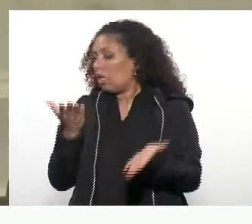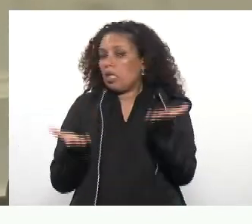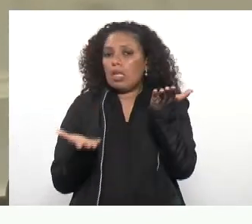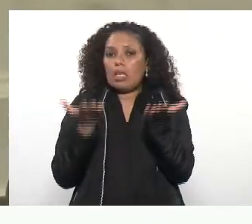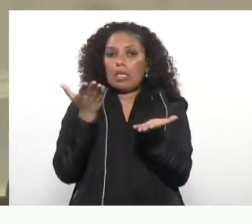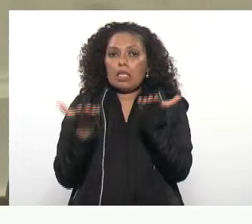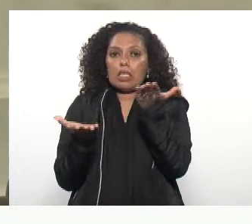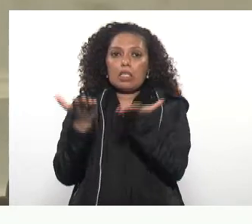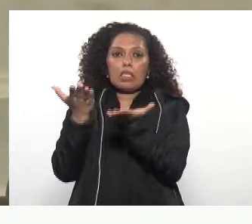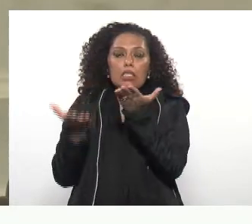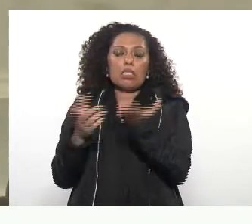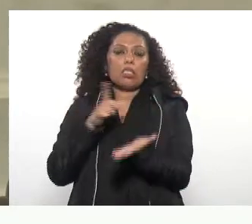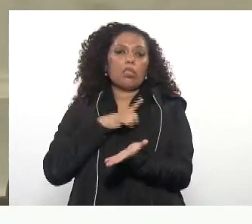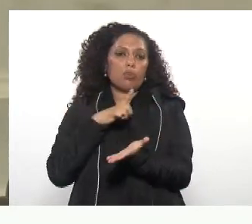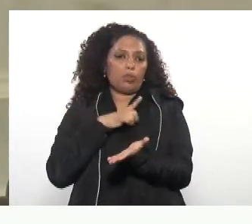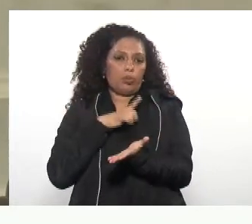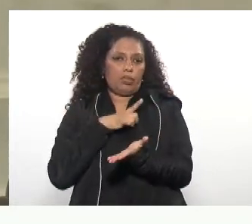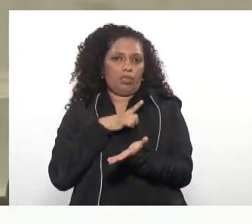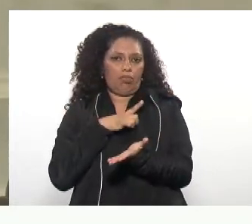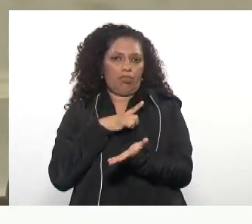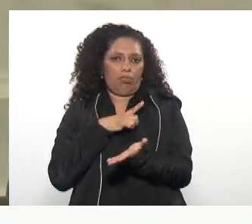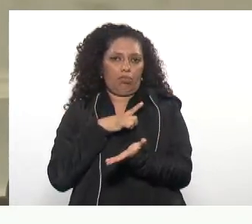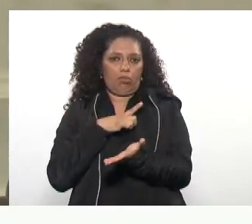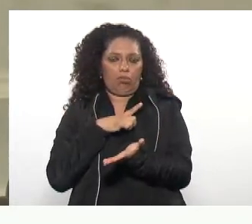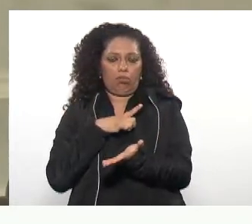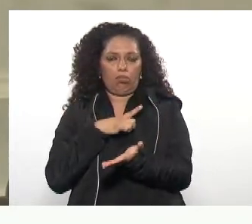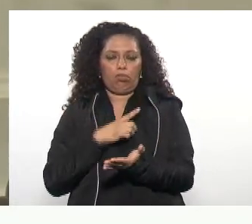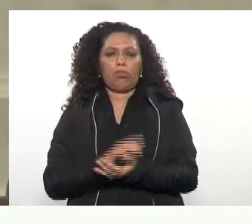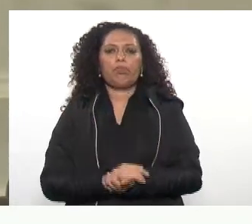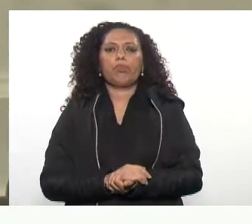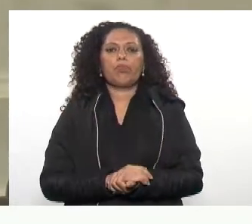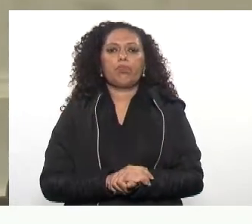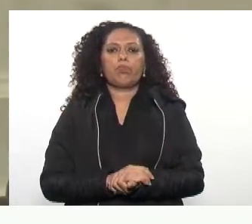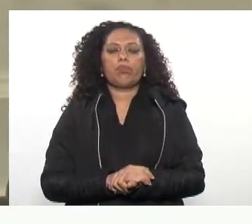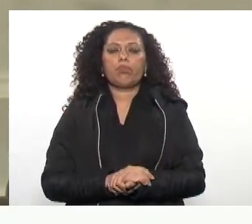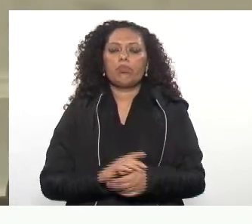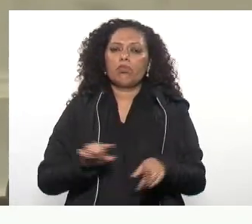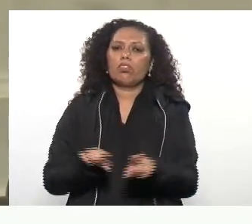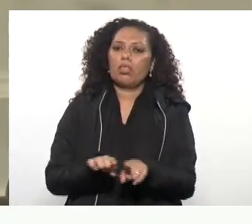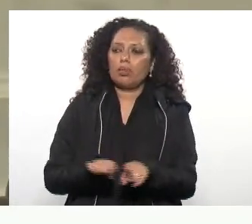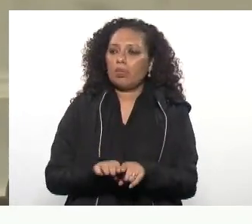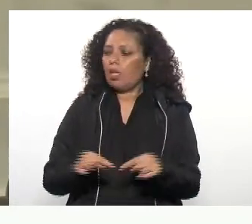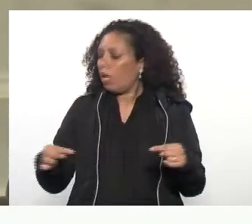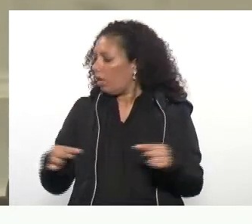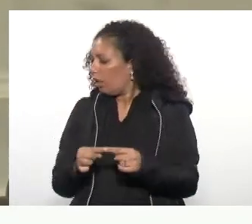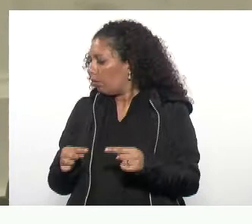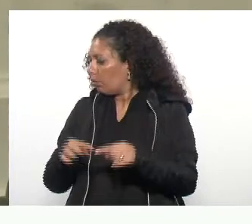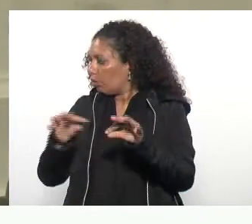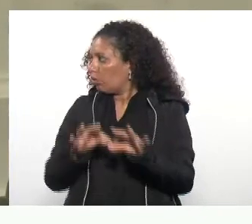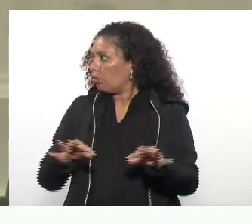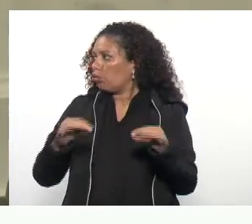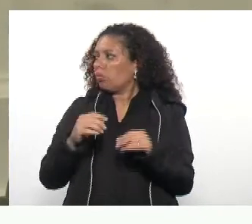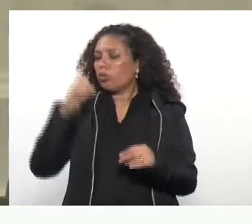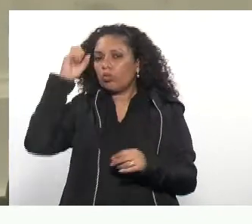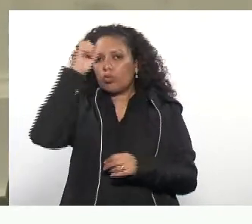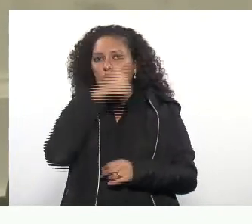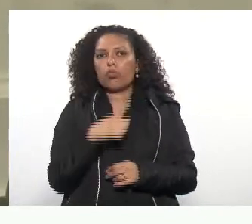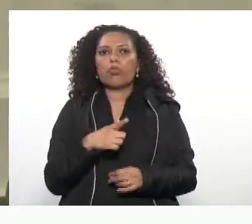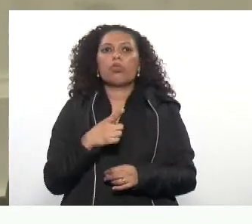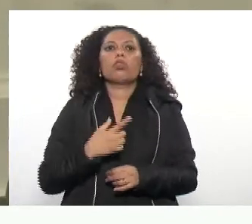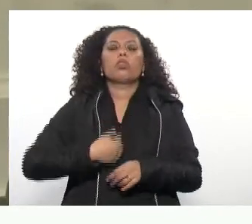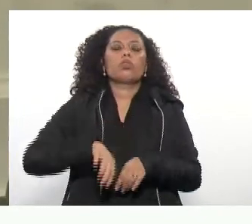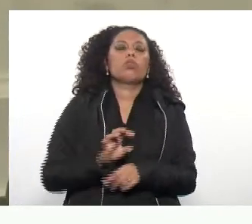o entendimento do outro lado do balcão, né, levando em consideração todas as dificuldades que o empresário já enfrenta no Rio de